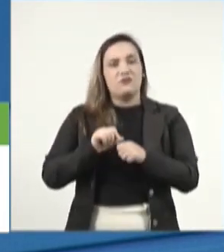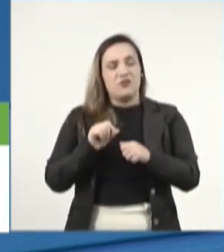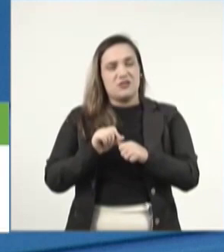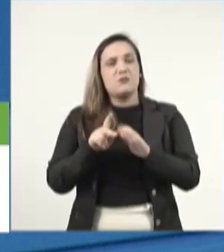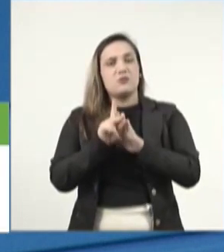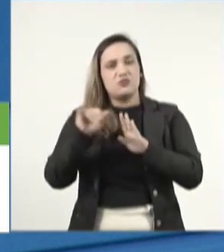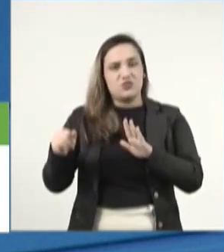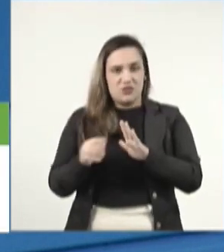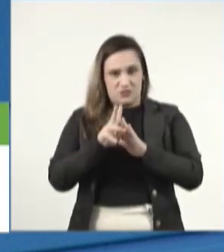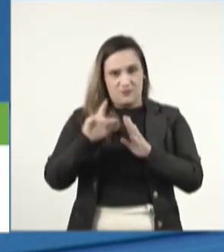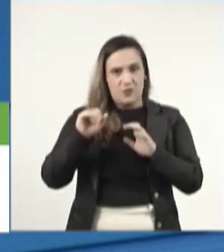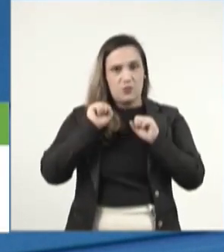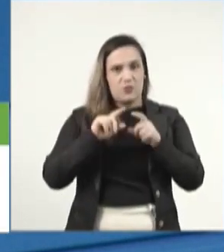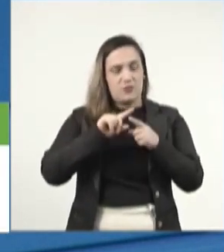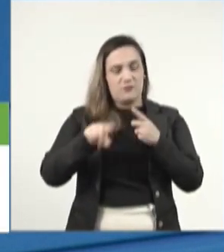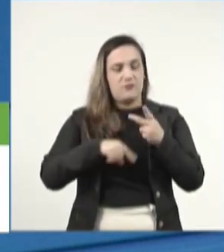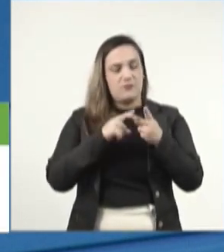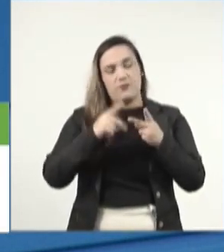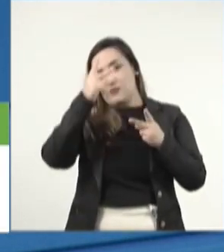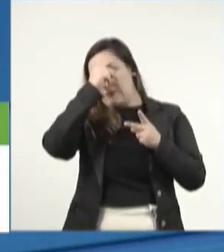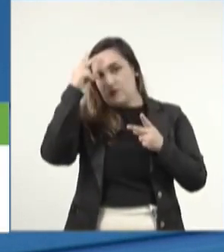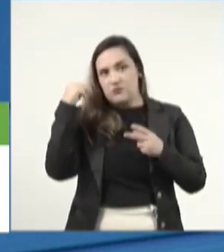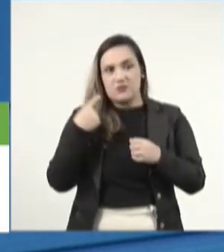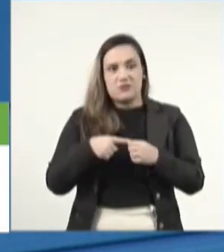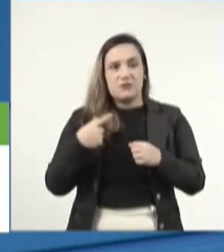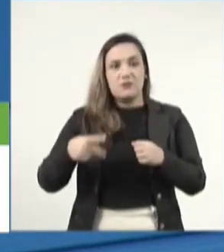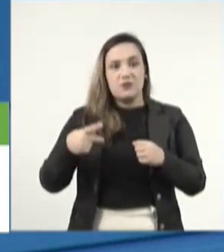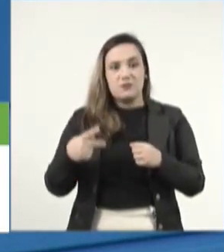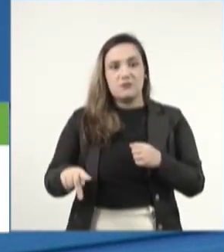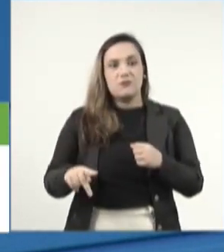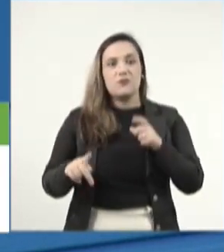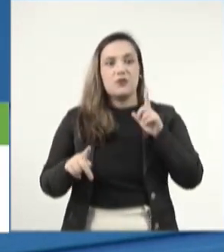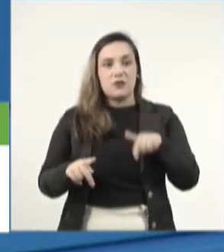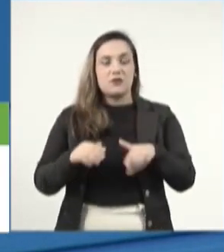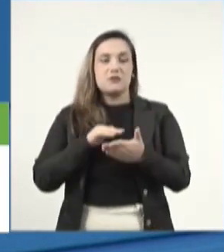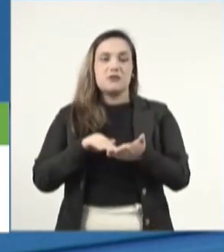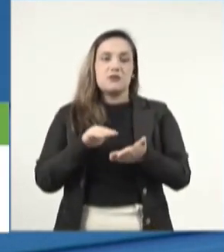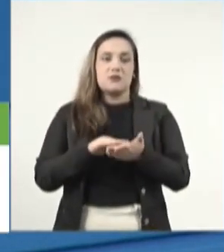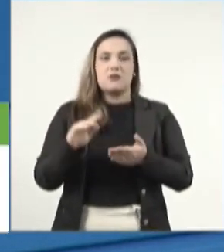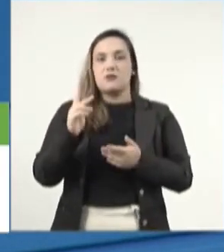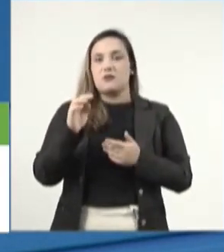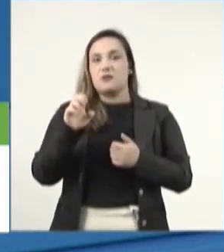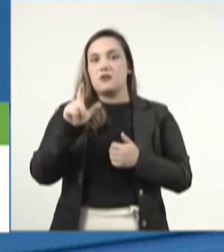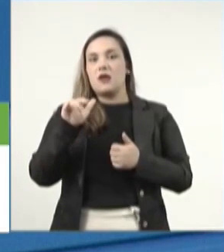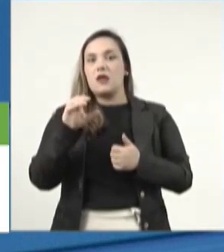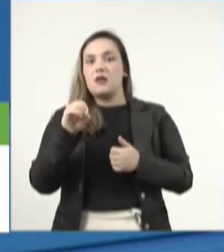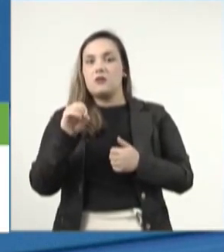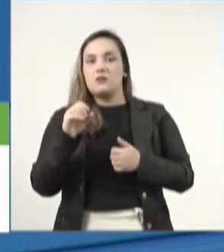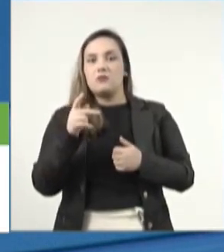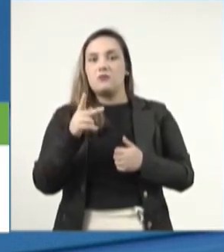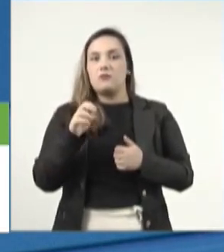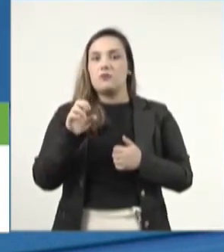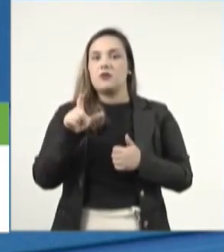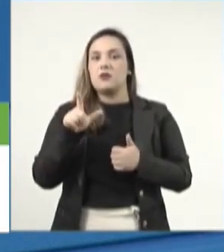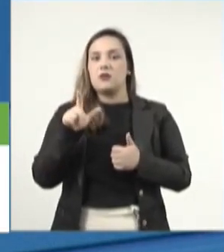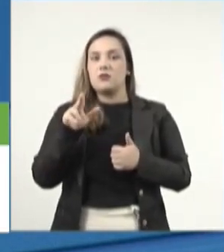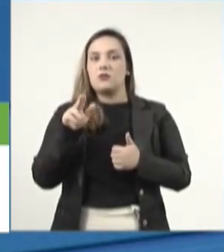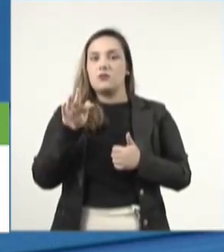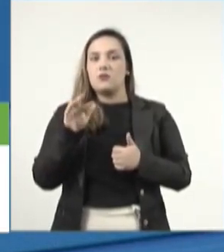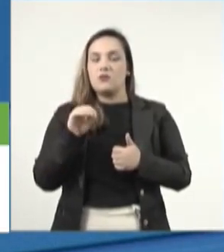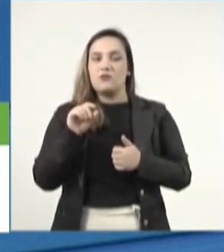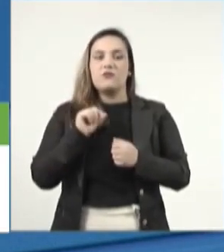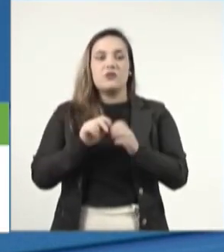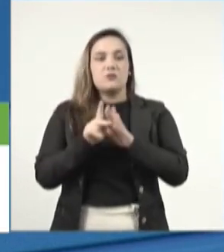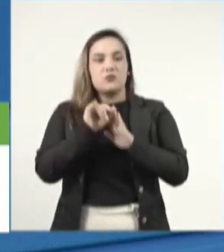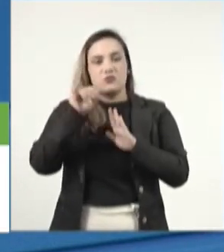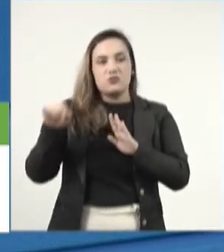Segundo a Prefeitura de Ponta Porã, e aí o Hélio Pelufo era prefeito, fez um projeto, e aí deu sequência ao